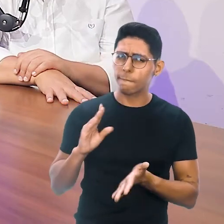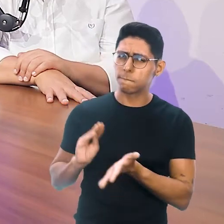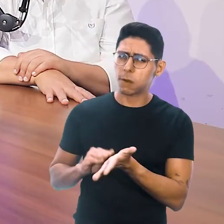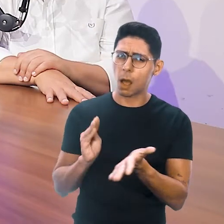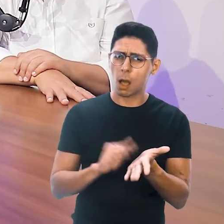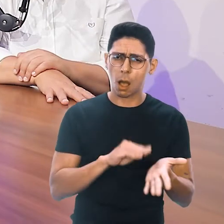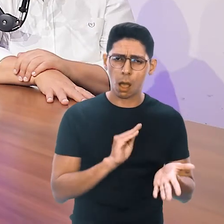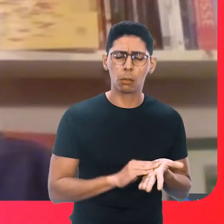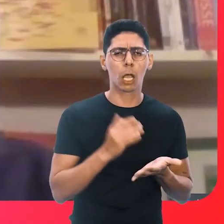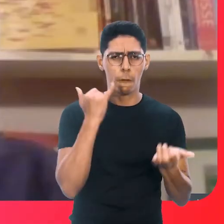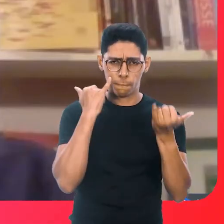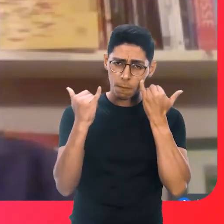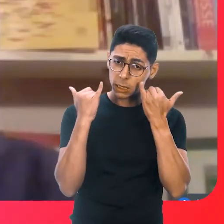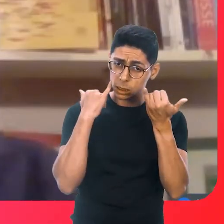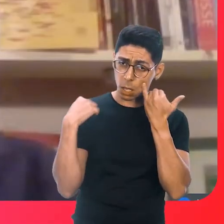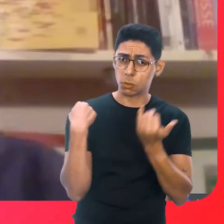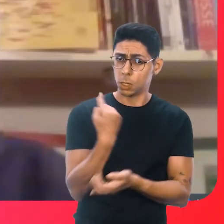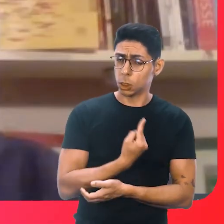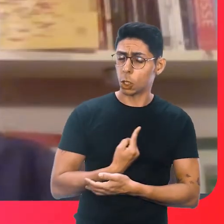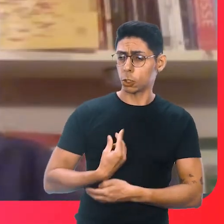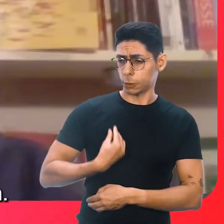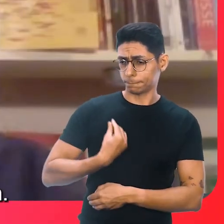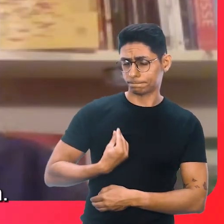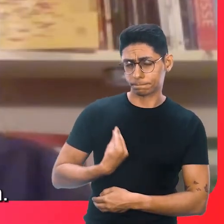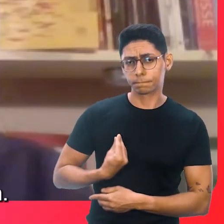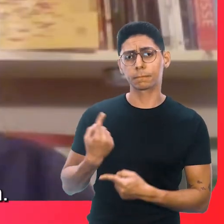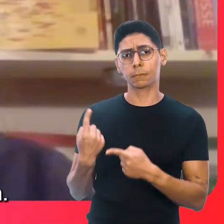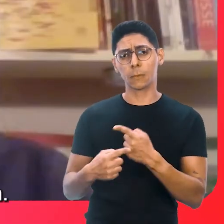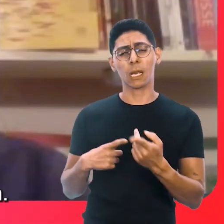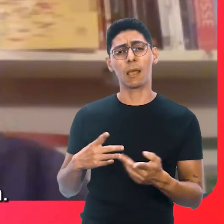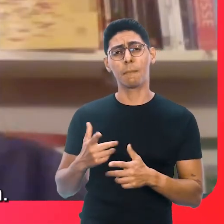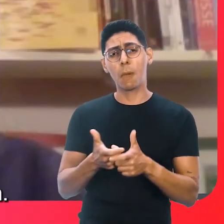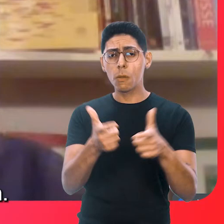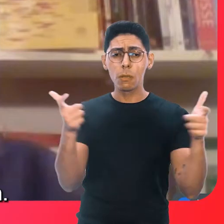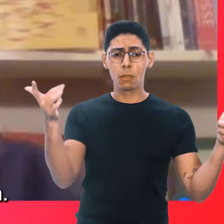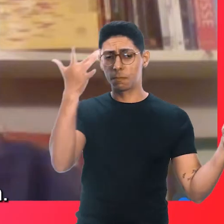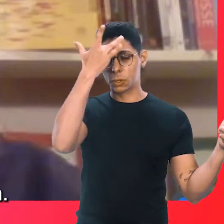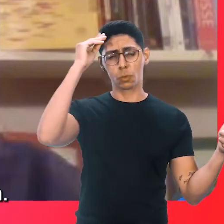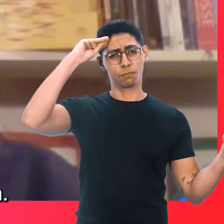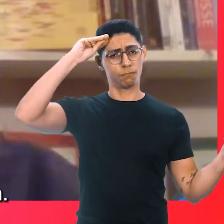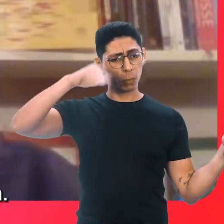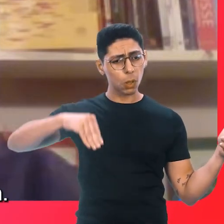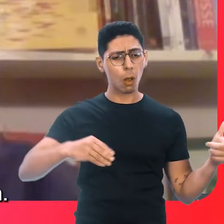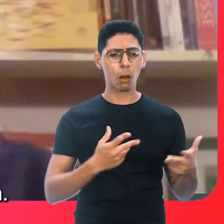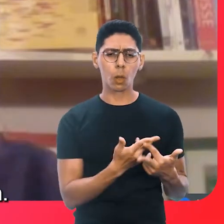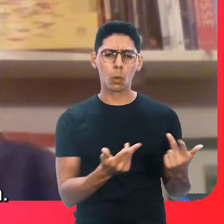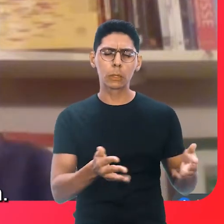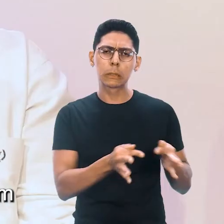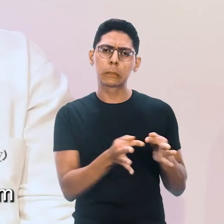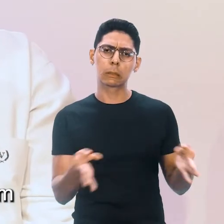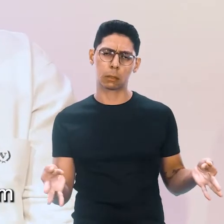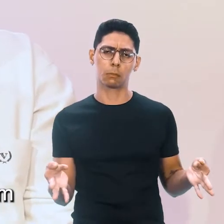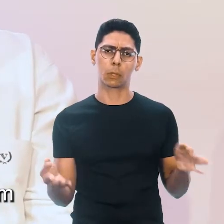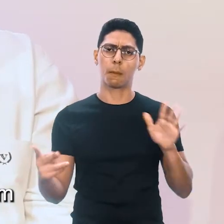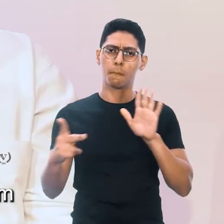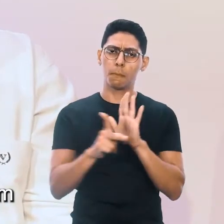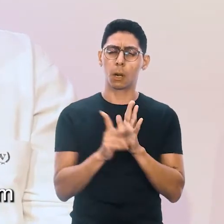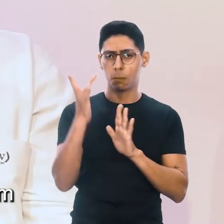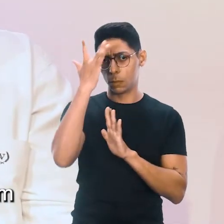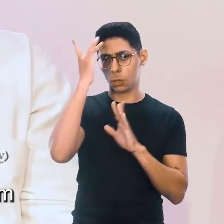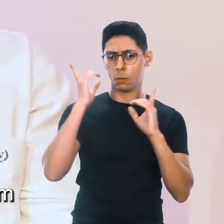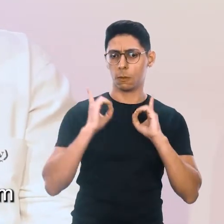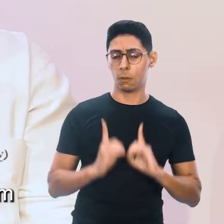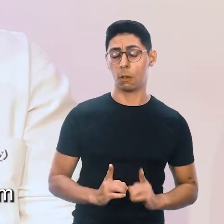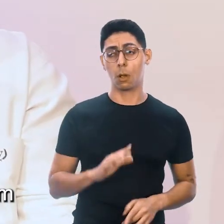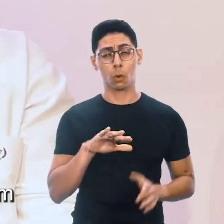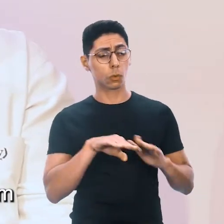nossa questão. Né? A grande maioria das pessoas ignora até as coisas mais comenzinhas ligadas às pessoas. Eu costumo dizer, né?